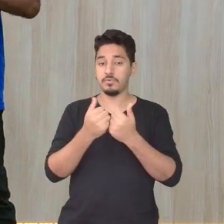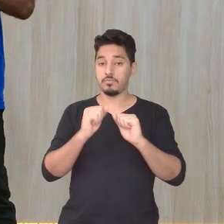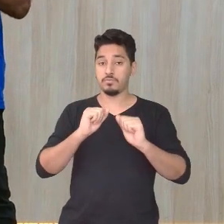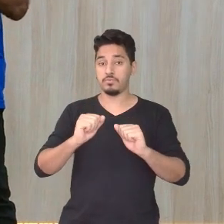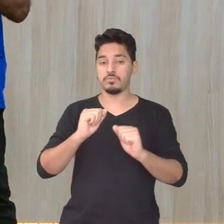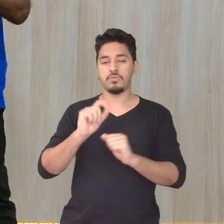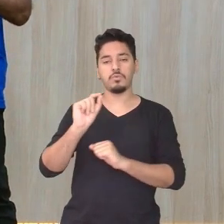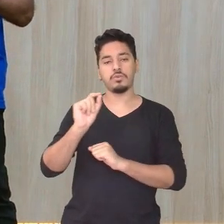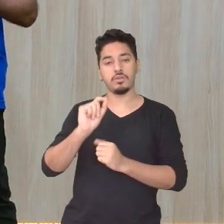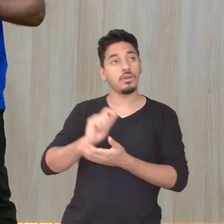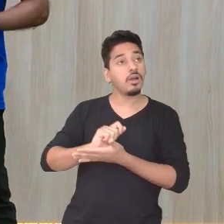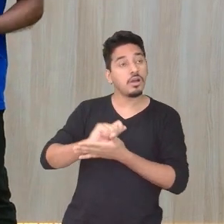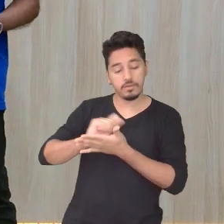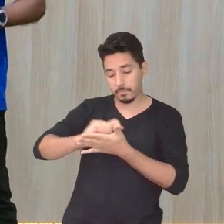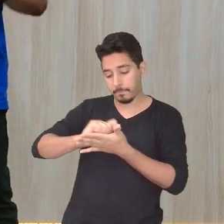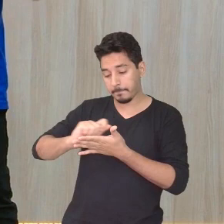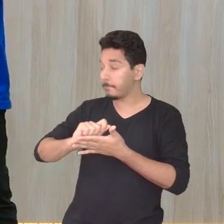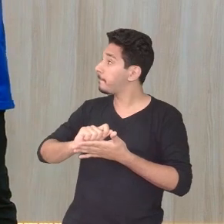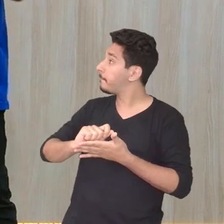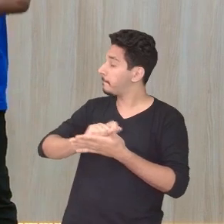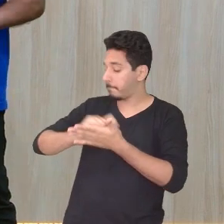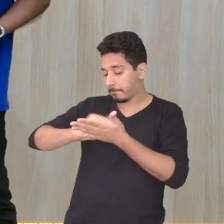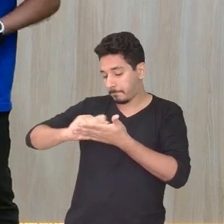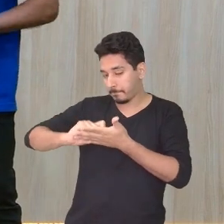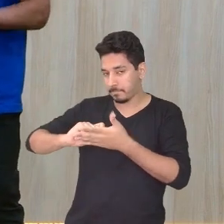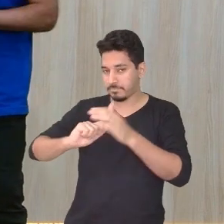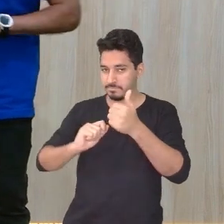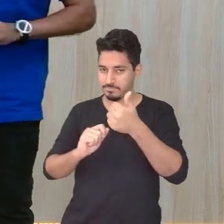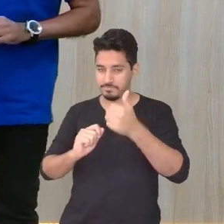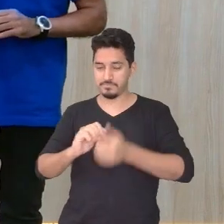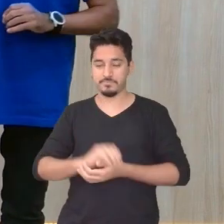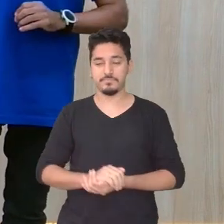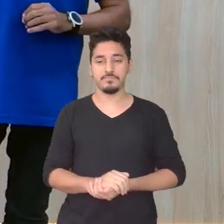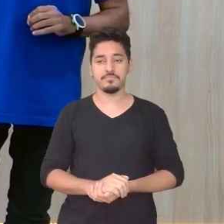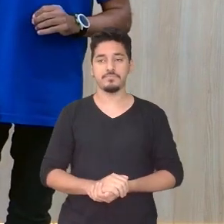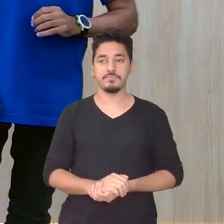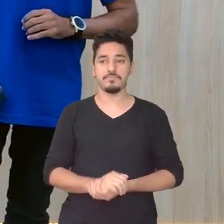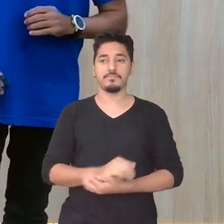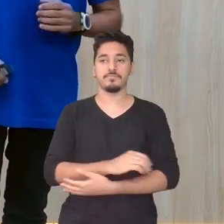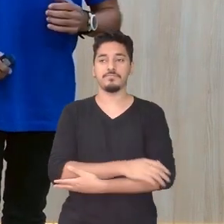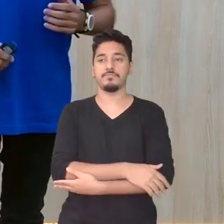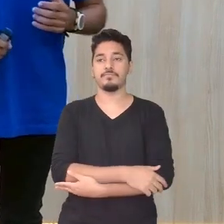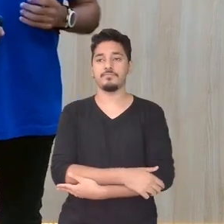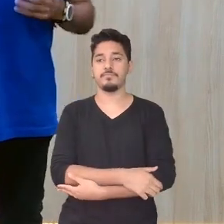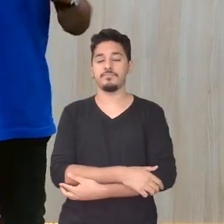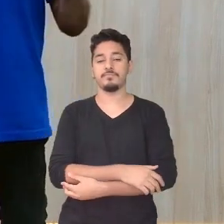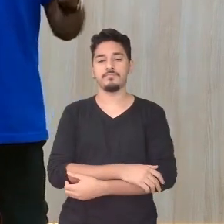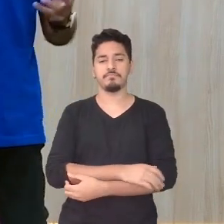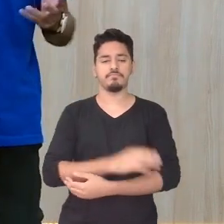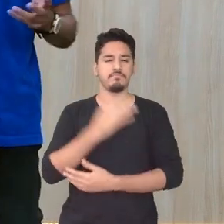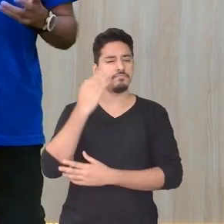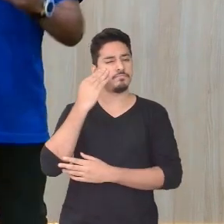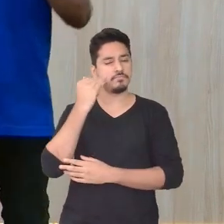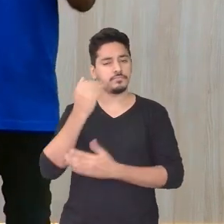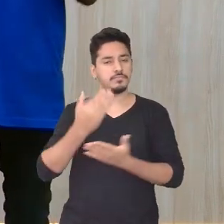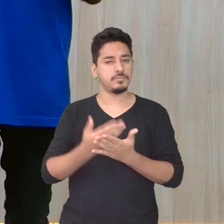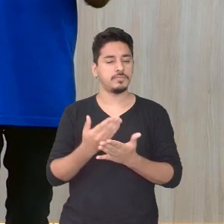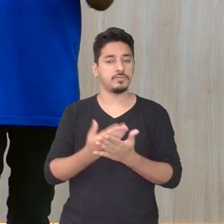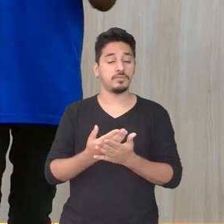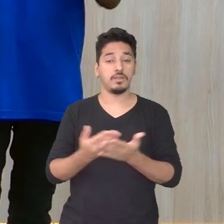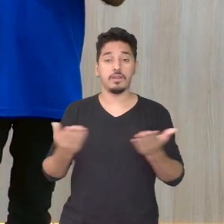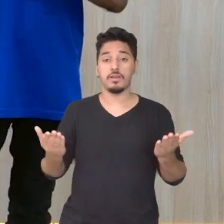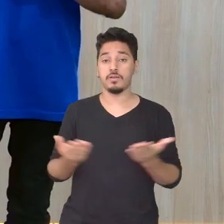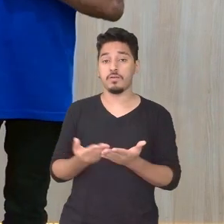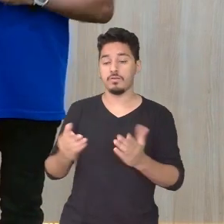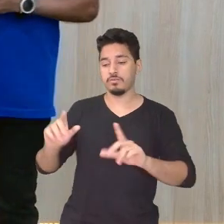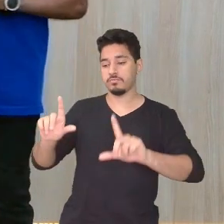escutar Ricardinho, anotar tudo direitinho e dar aquele show. Exatamente. Bom, você sabe que essa aula passa